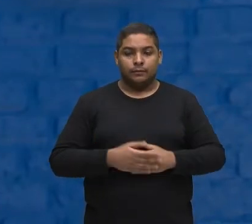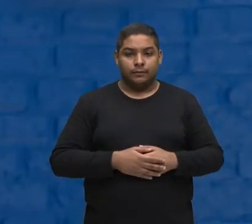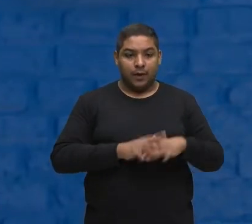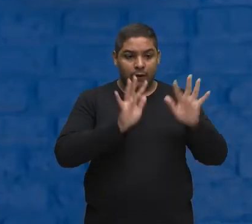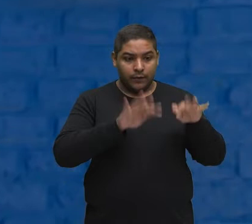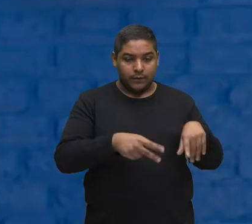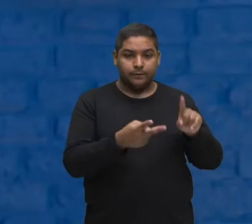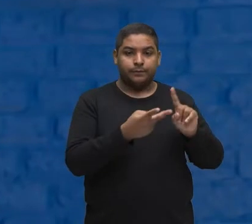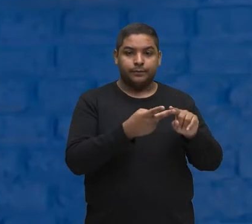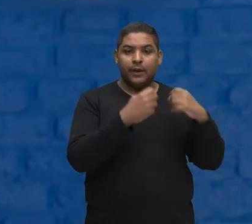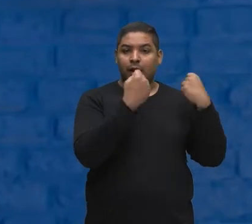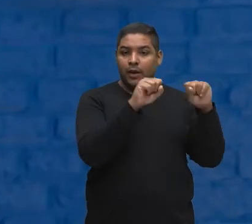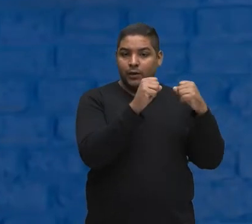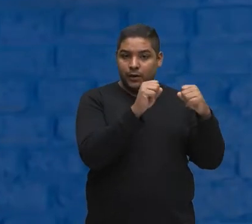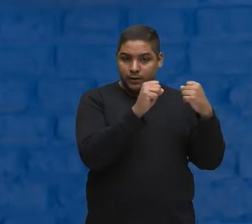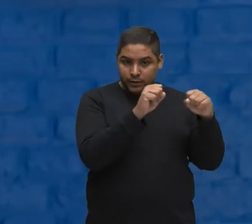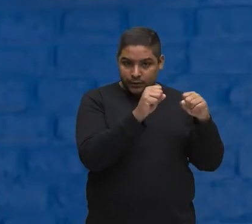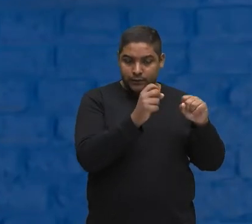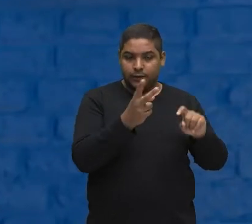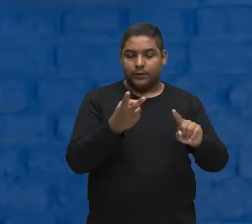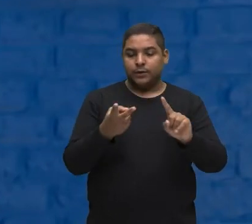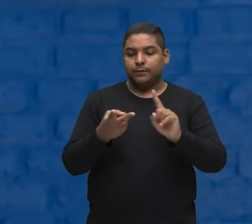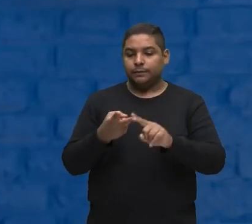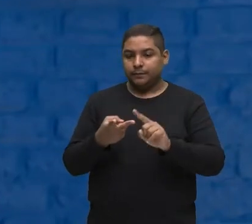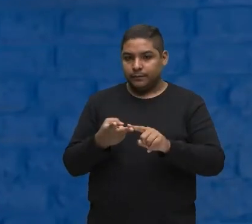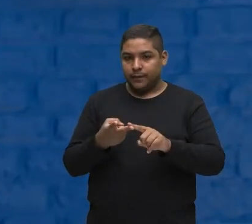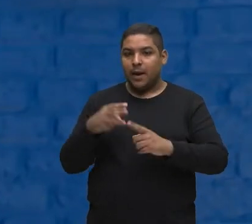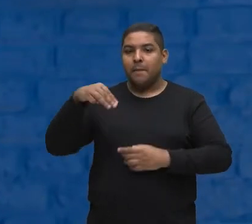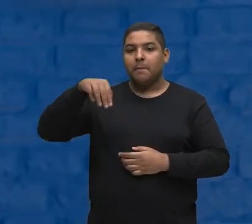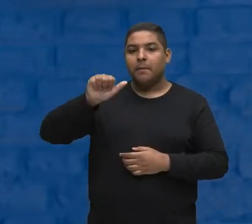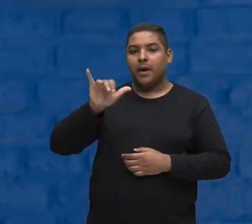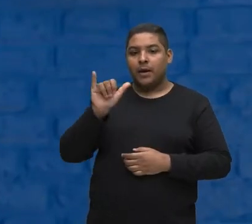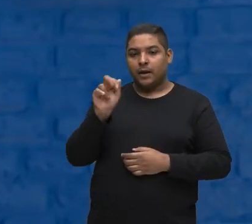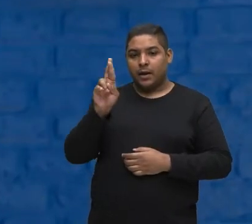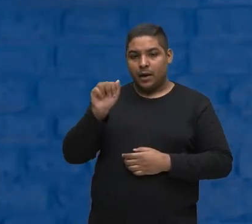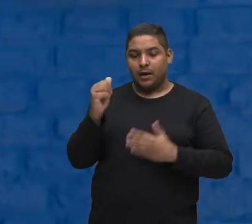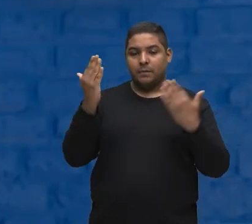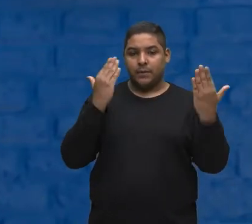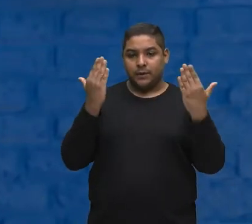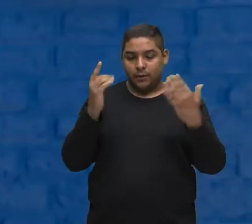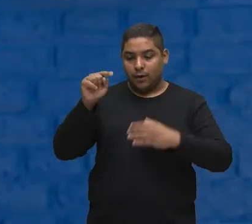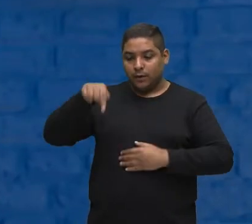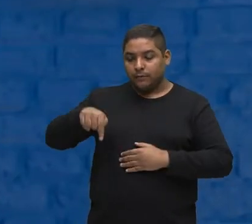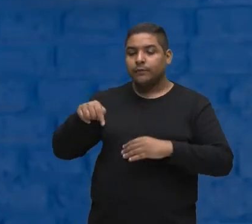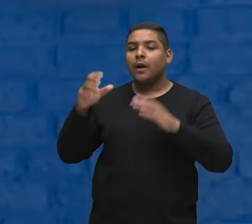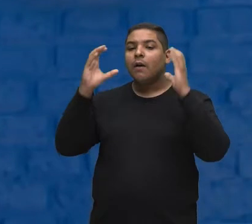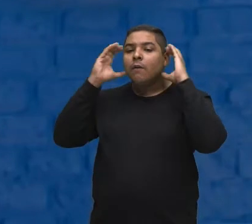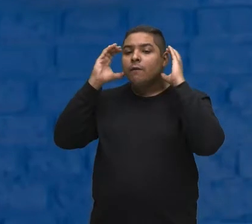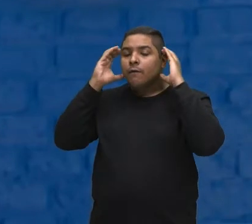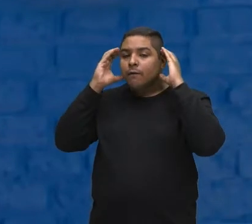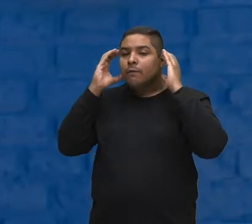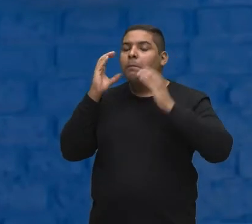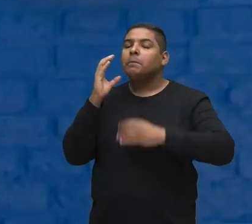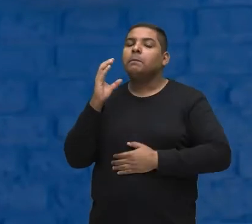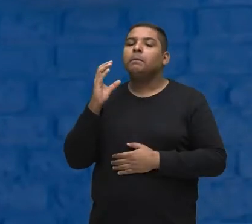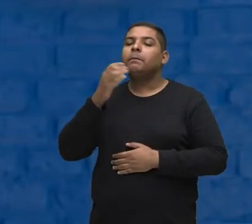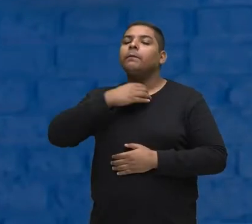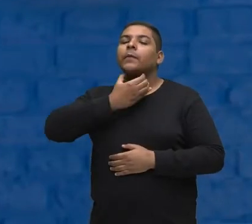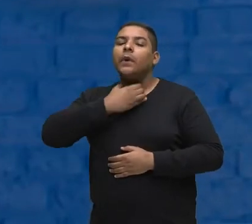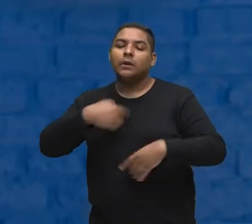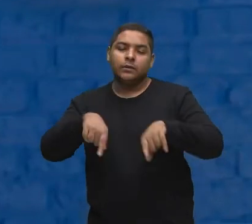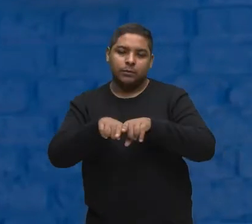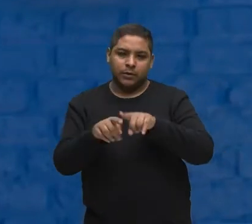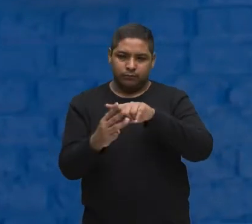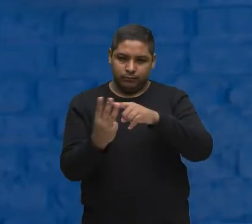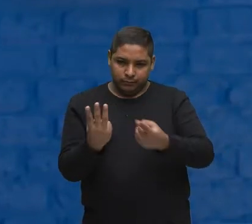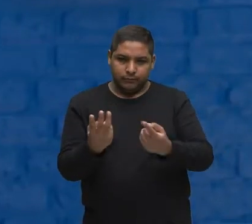de educação física, que é o professor Paulo Ricardo, a Maiara, que é psicóloga, e agora o fonoaudiólogo. Então, são alguns profissionais que